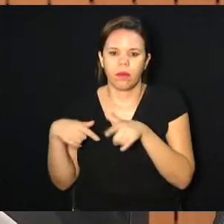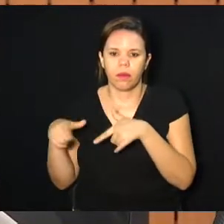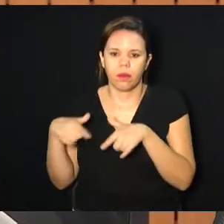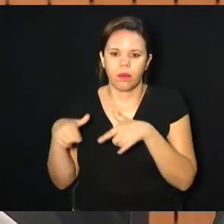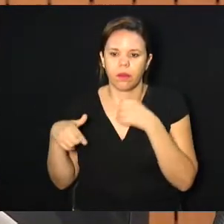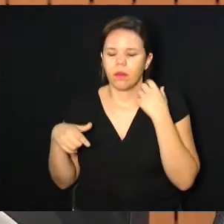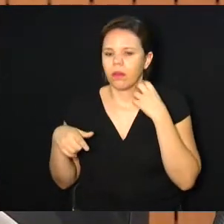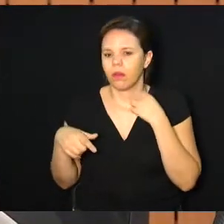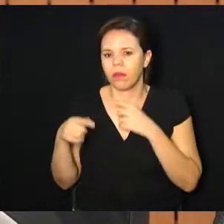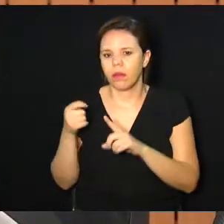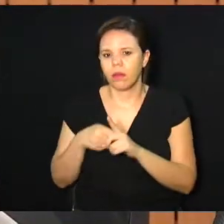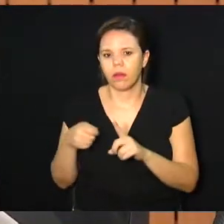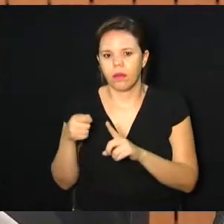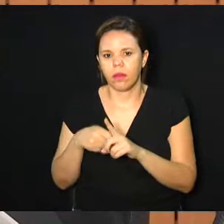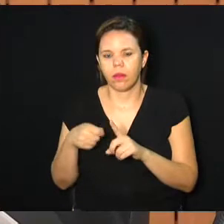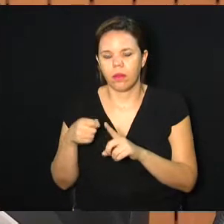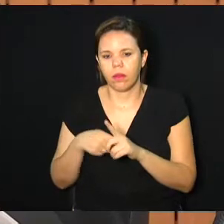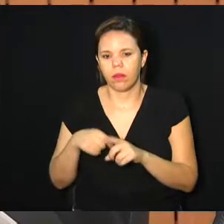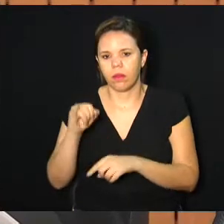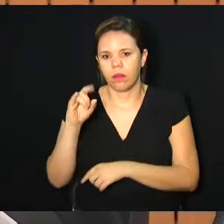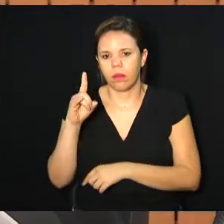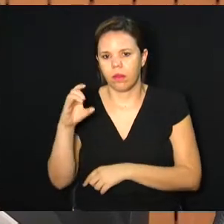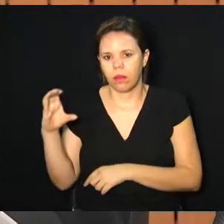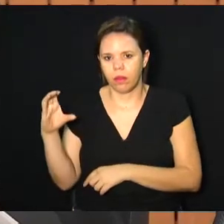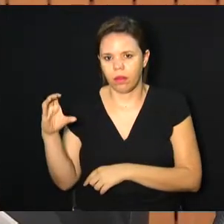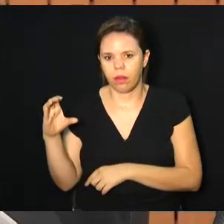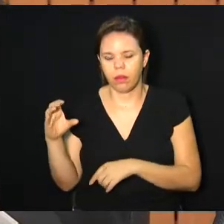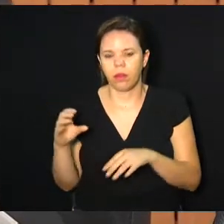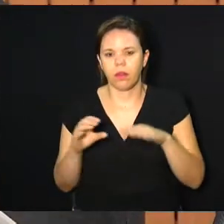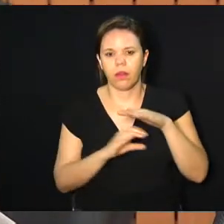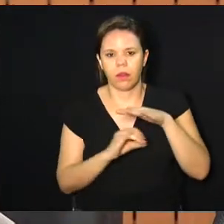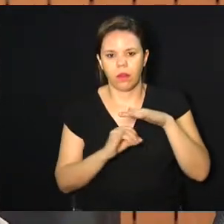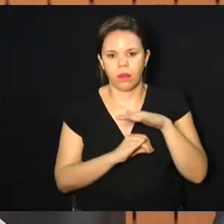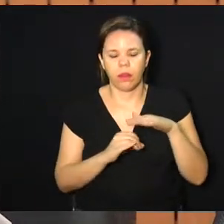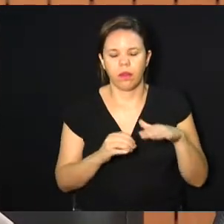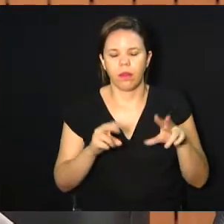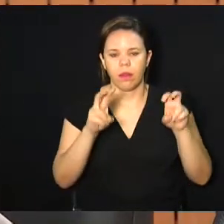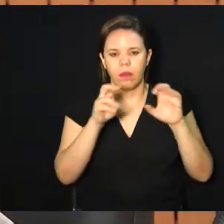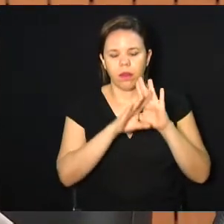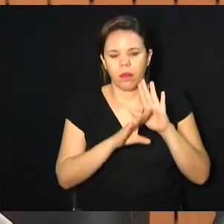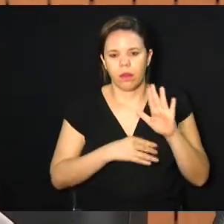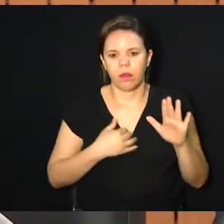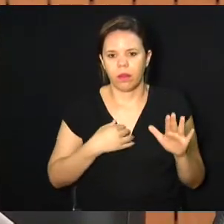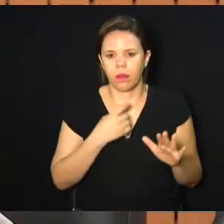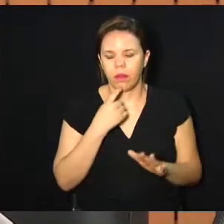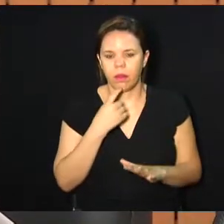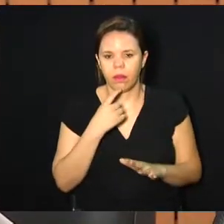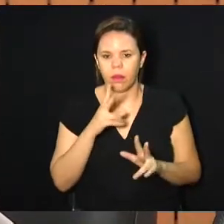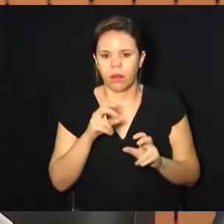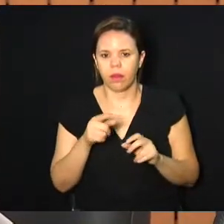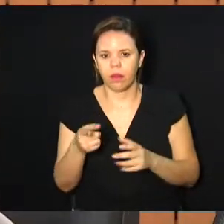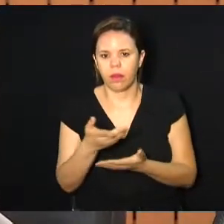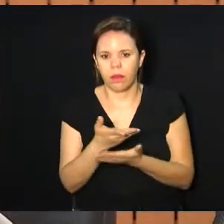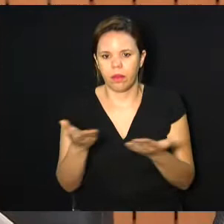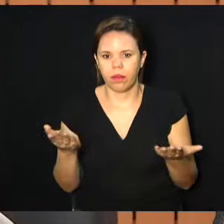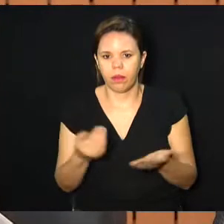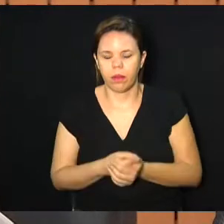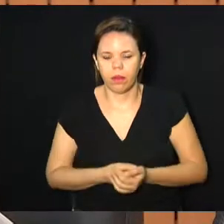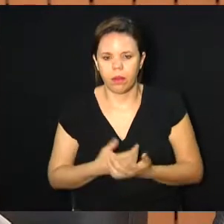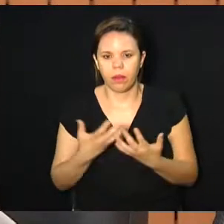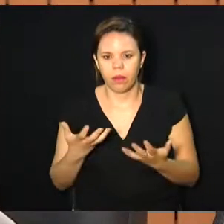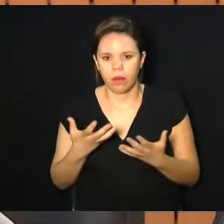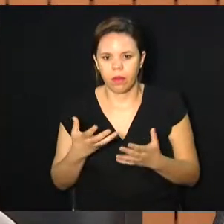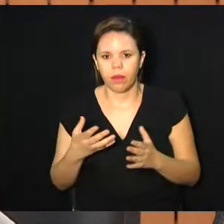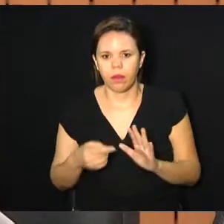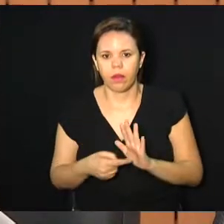do IDEC e da ONG Minha Campinas, porque só de você querer